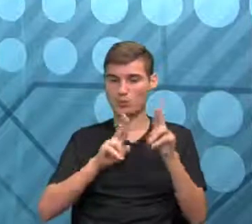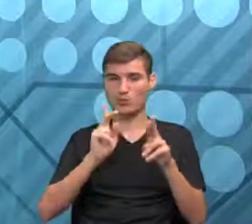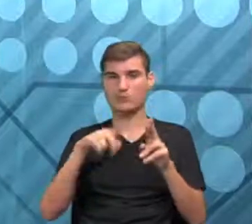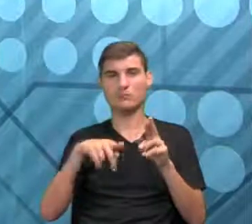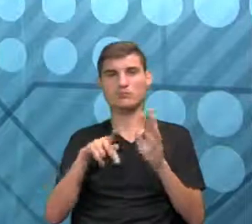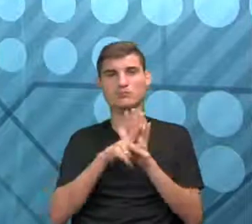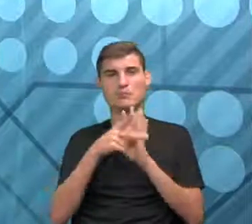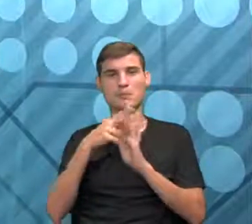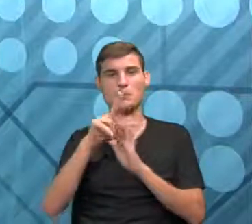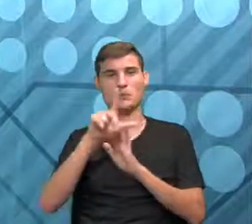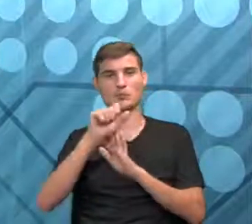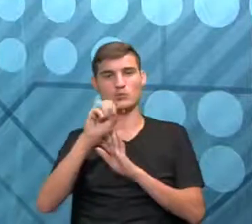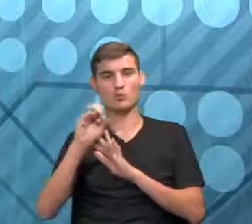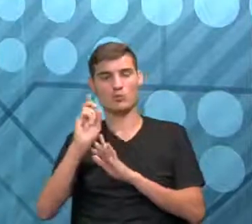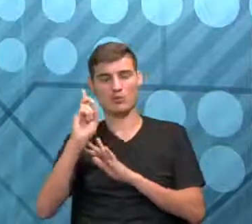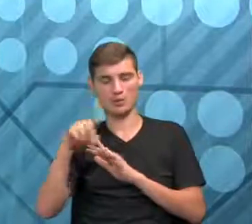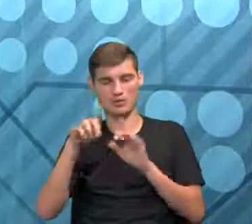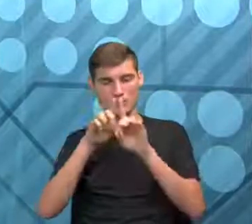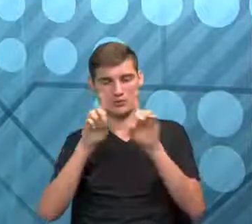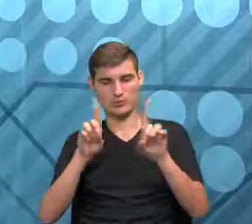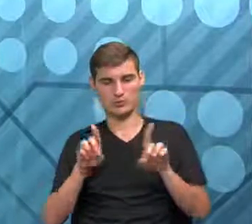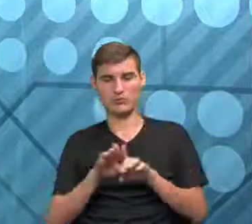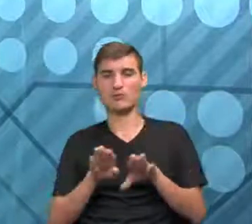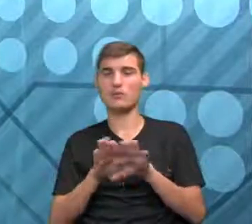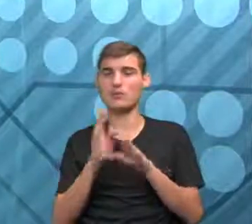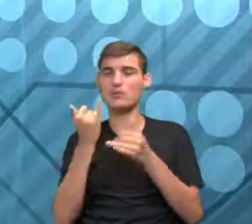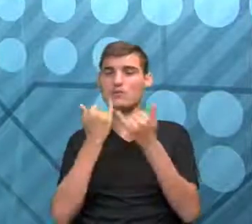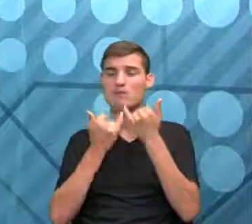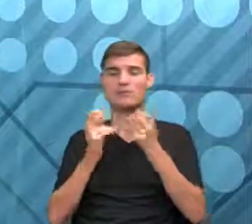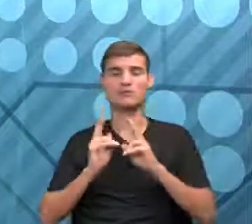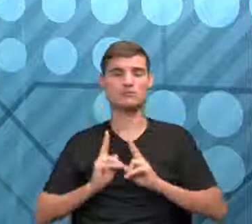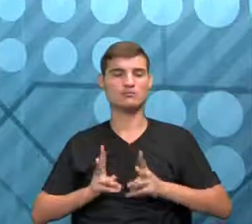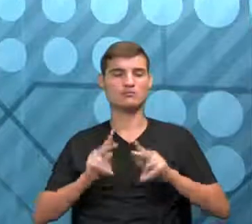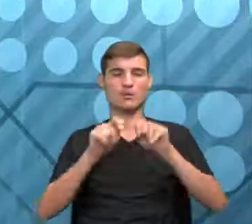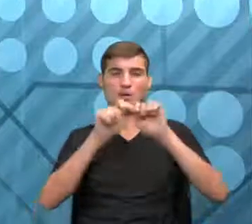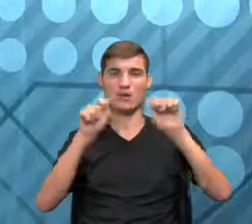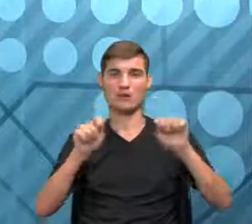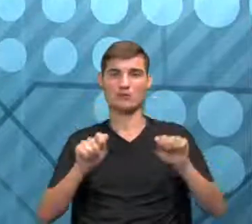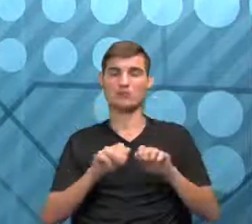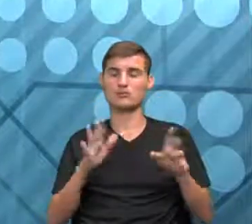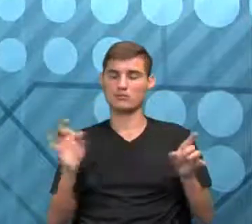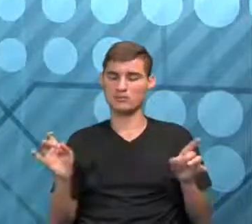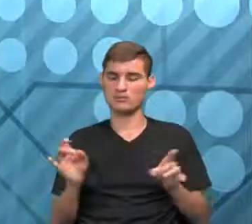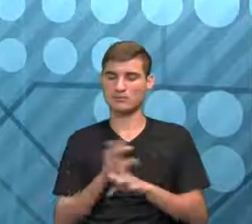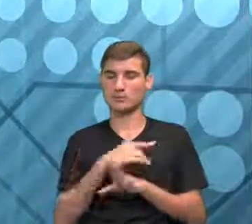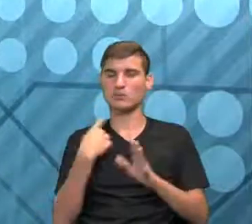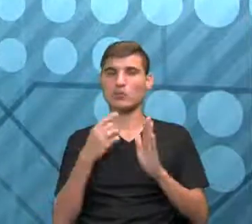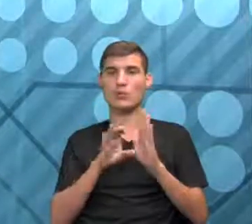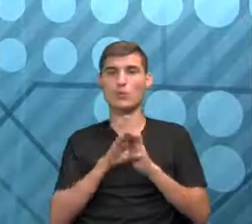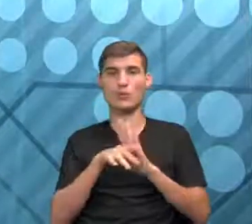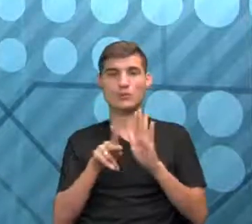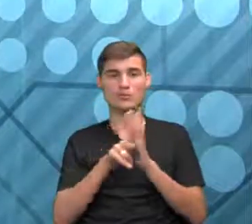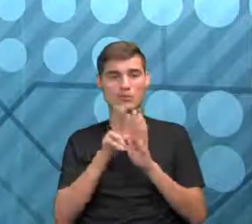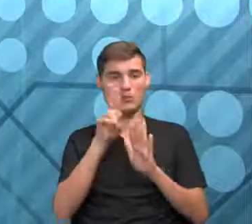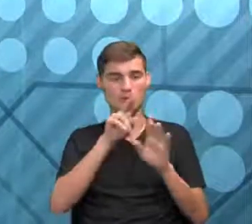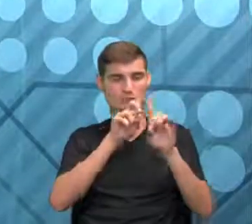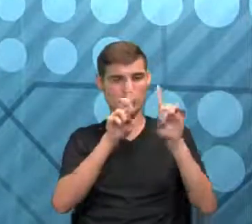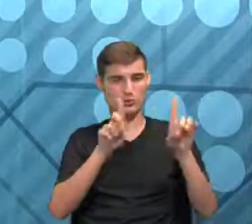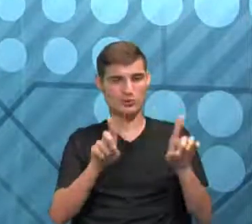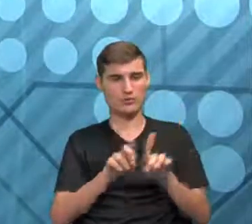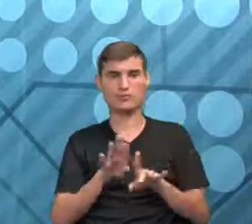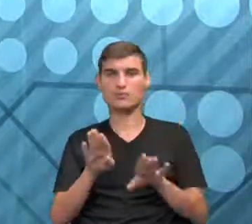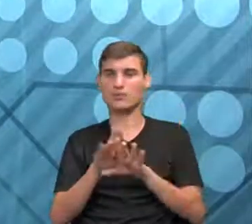de pulso, portadora digital, e a minha informação ainda continua analógica. E assim a gente finaliza, então, esse conceito de portadora digital